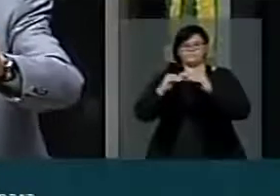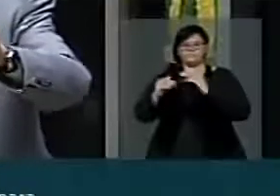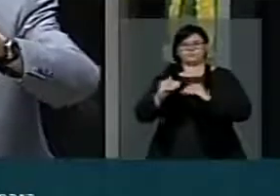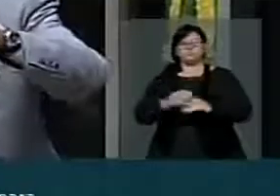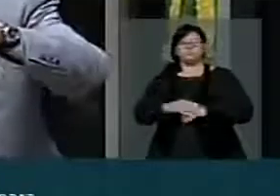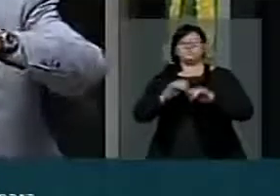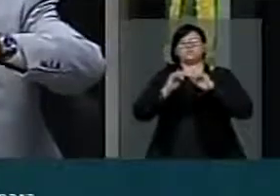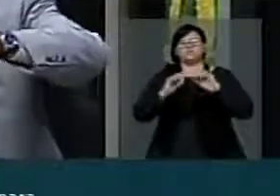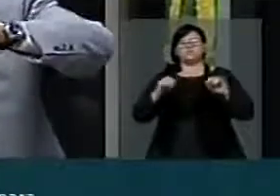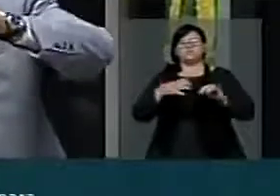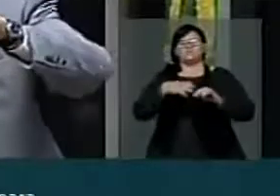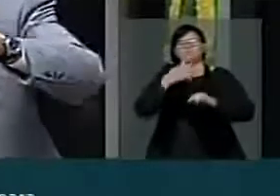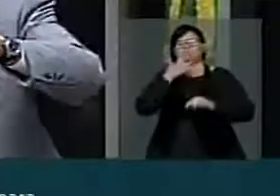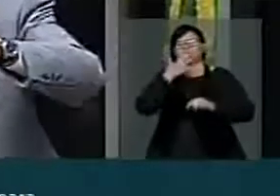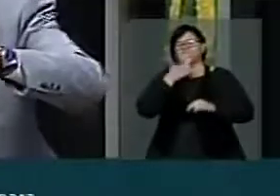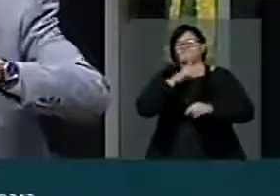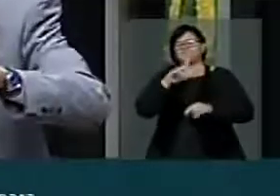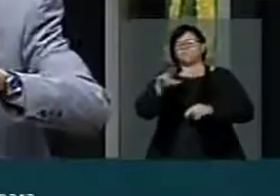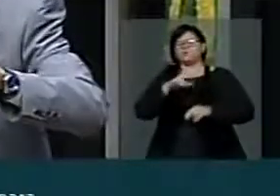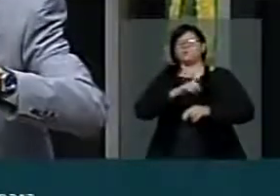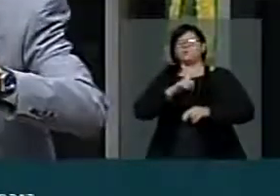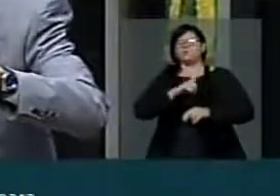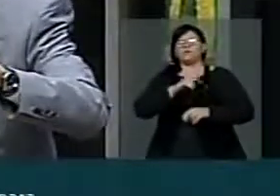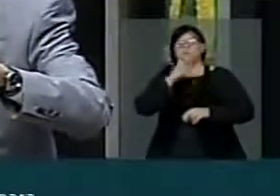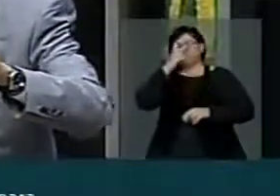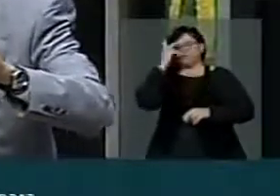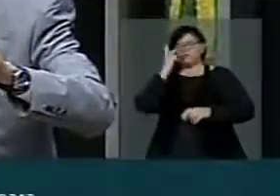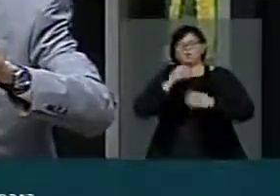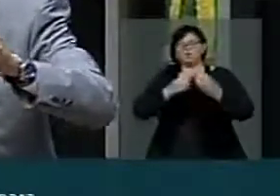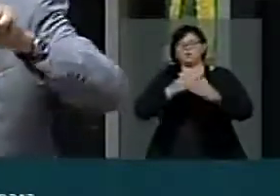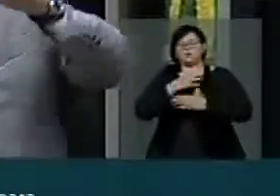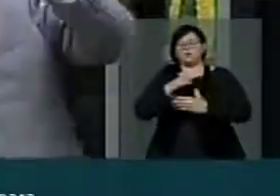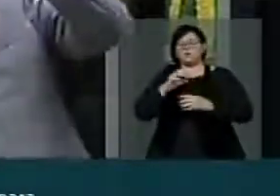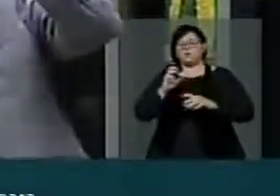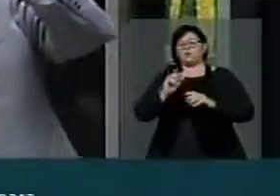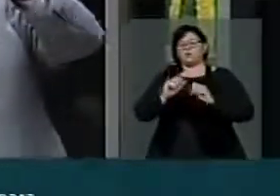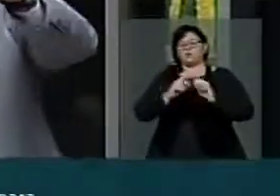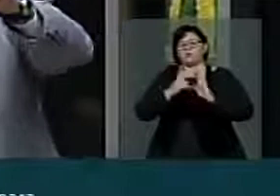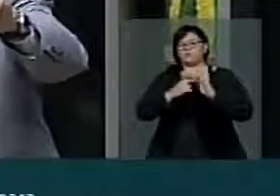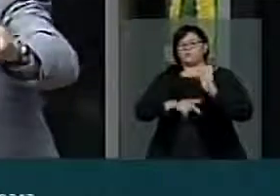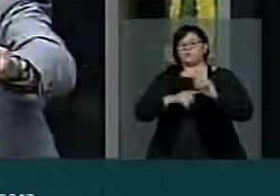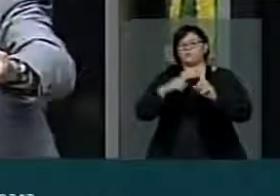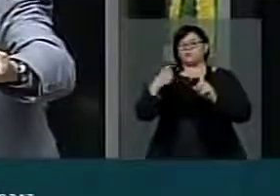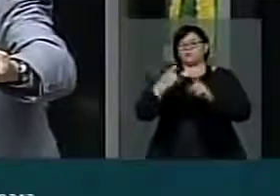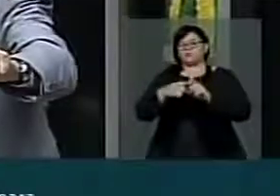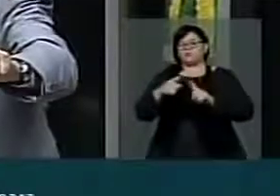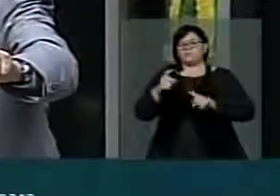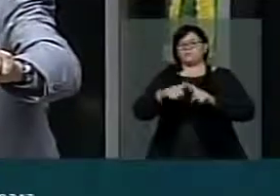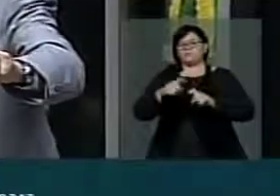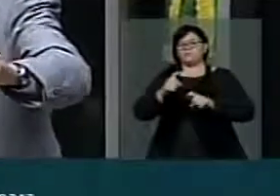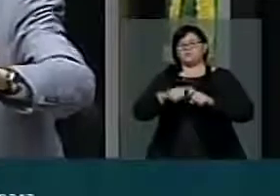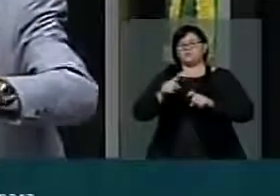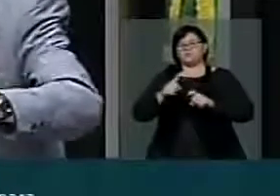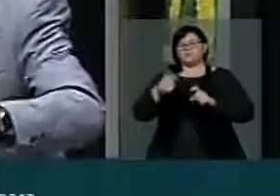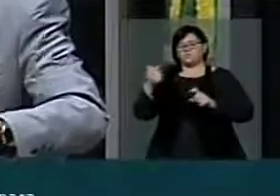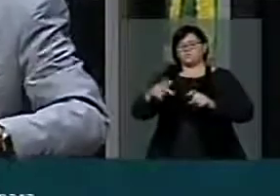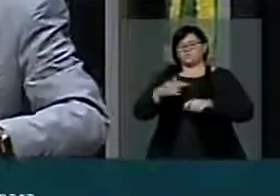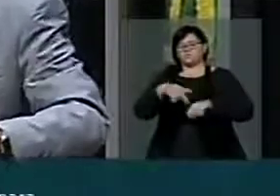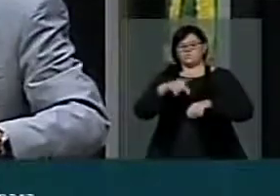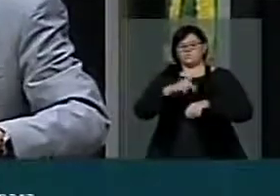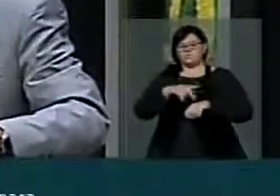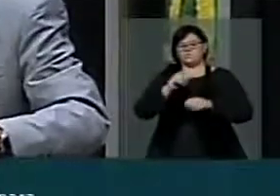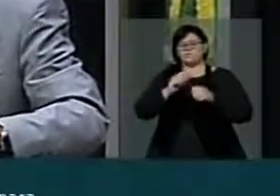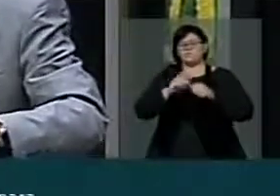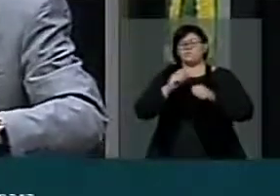fazendo para criar um clima de trazer médicos de fora, satanizar o médico brasileiro e jogar